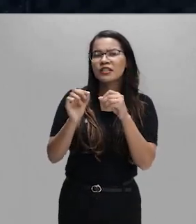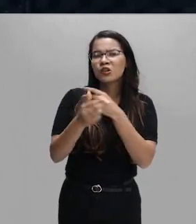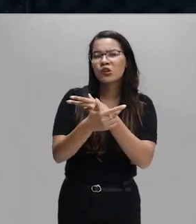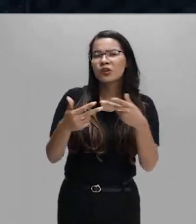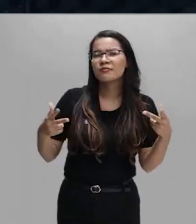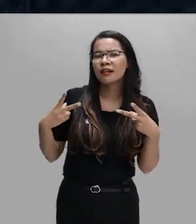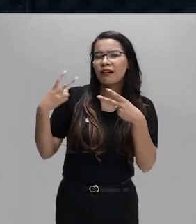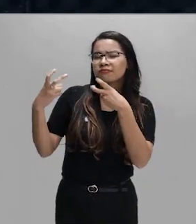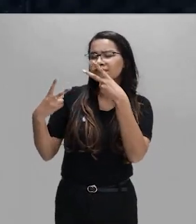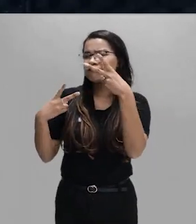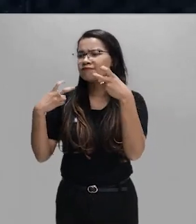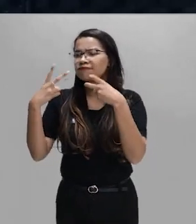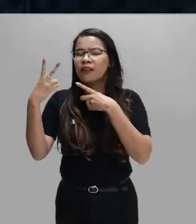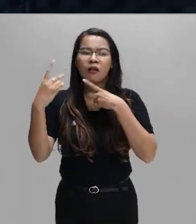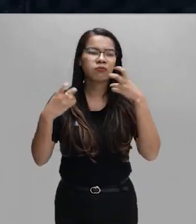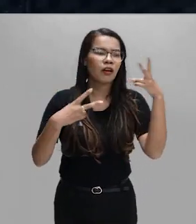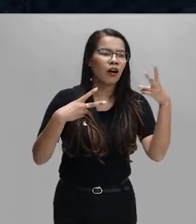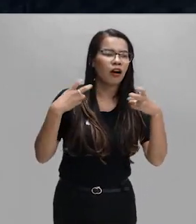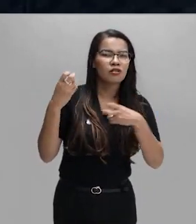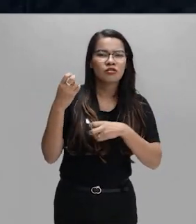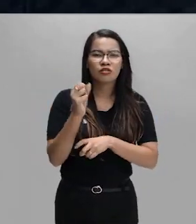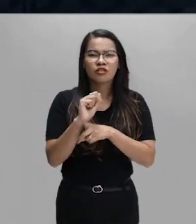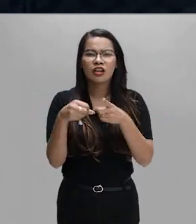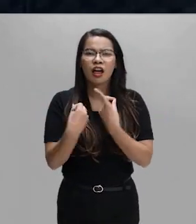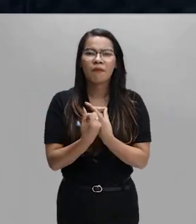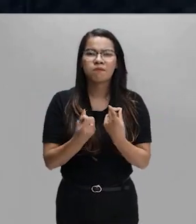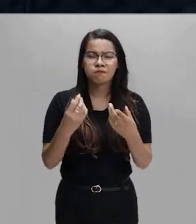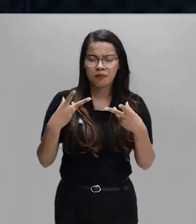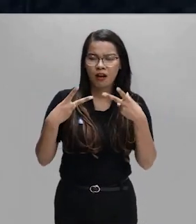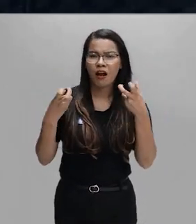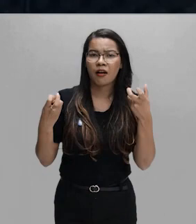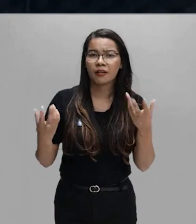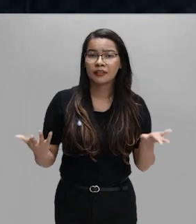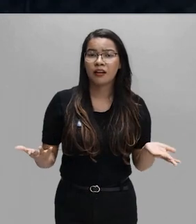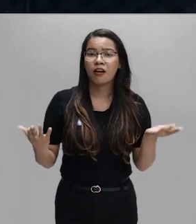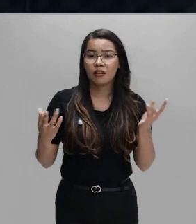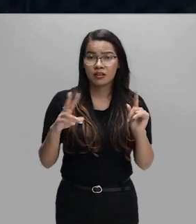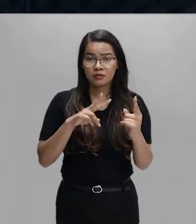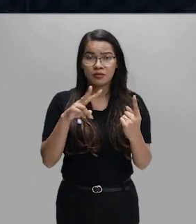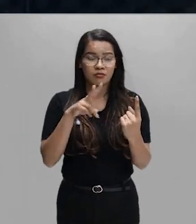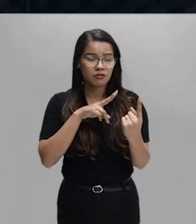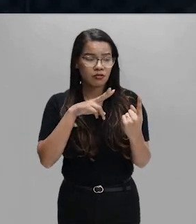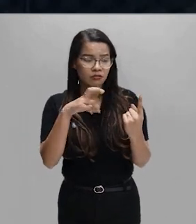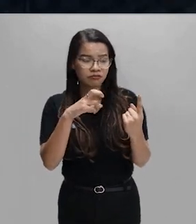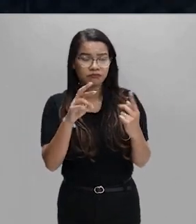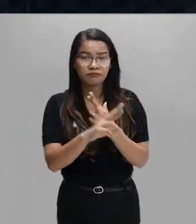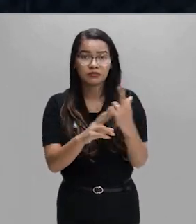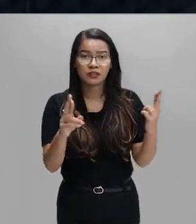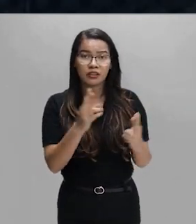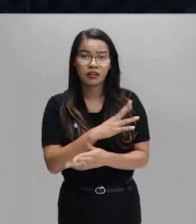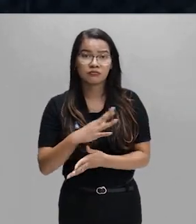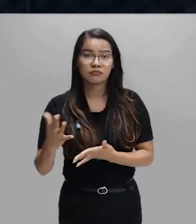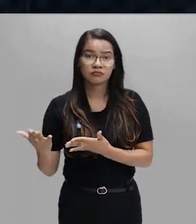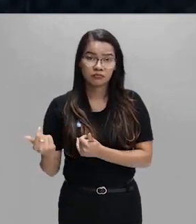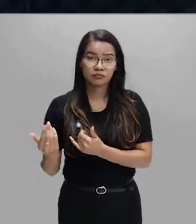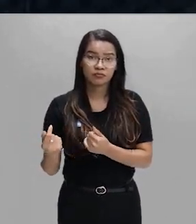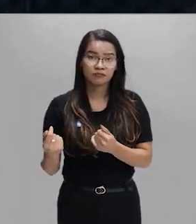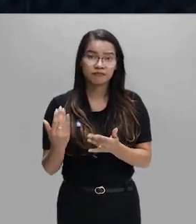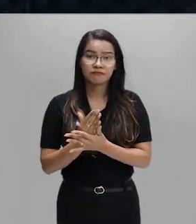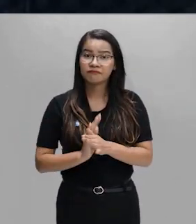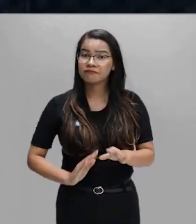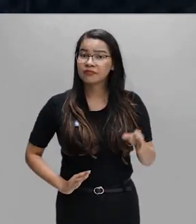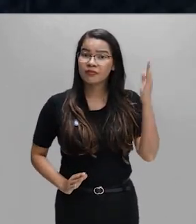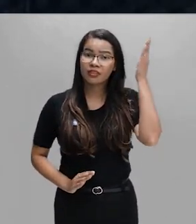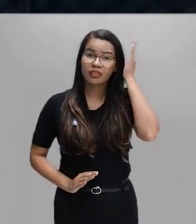chamar a atenção da sociedade. Então, essa perspectiva voltada à juventude acaba entendendo que o aumento